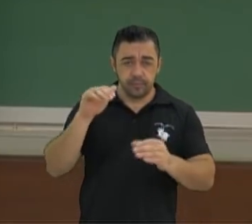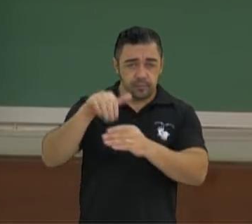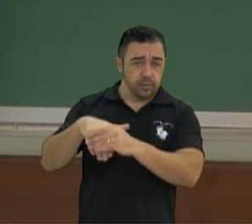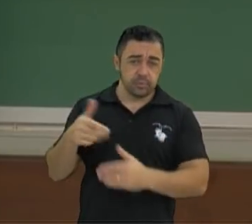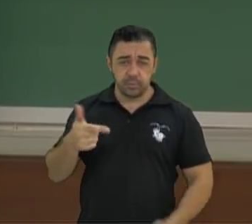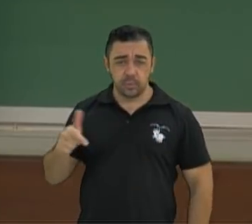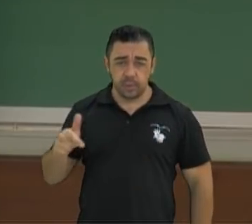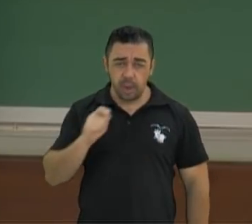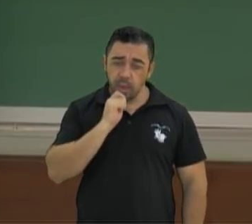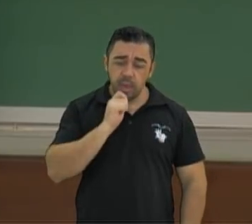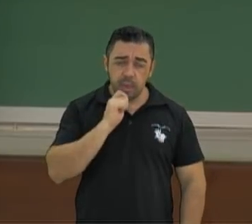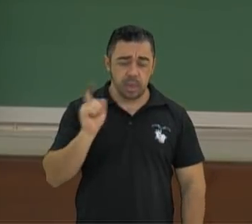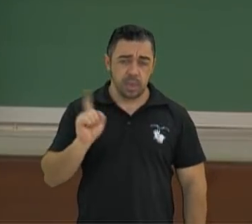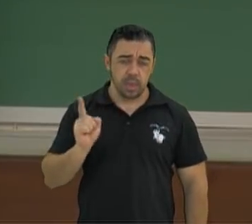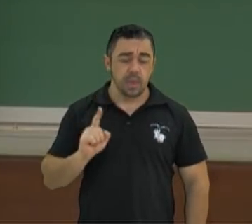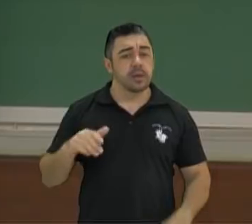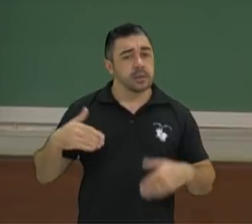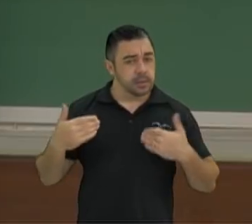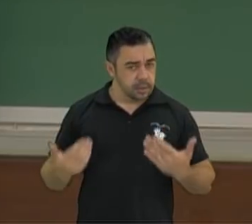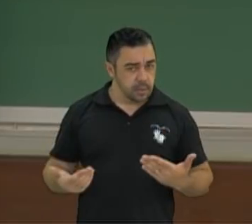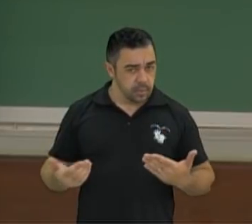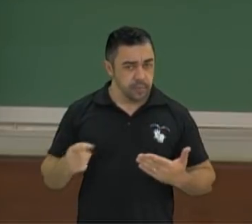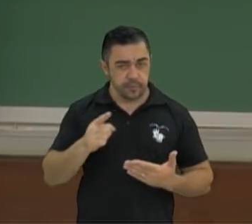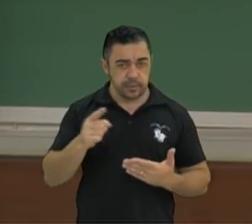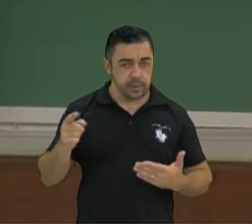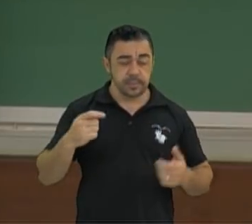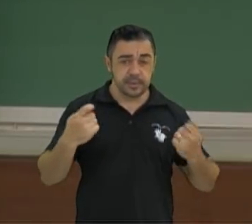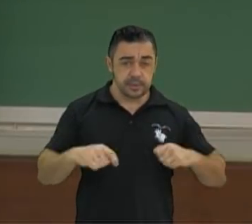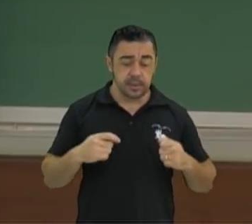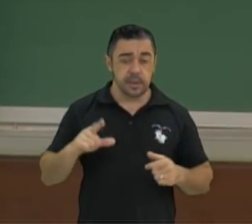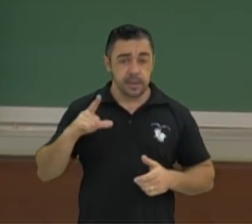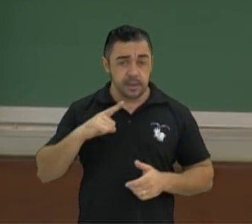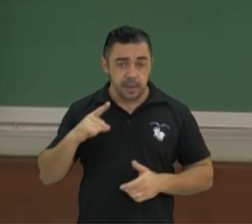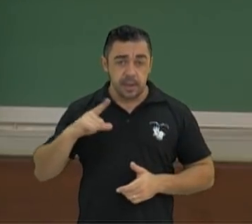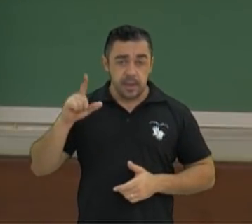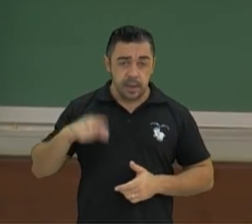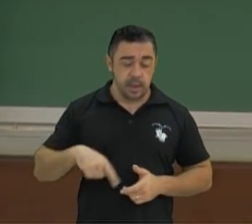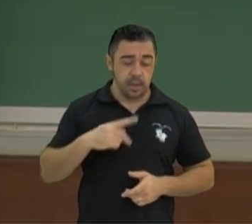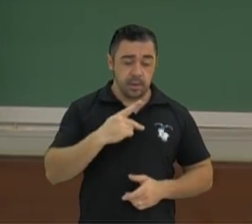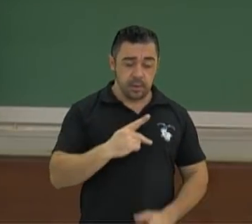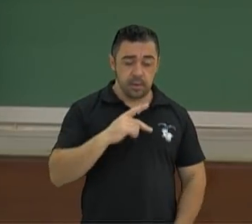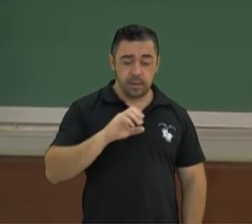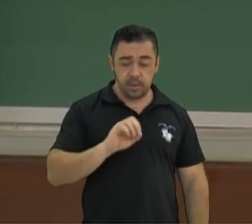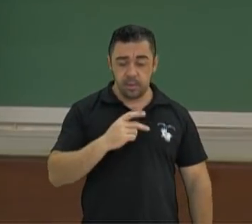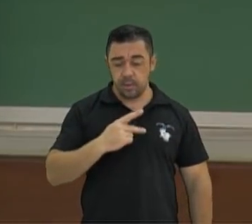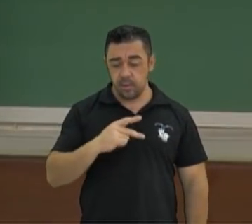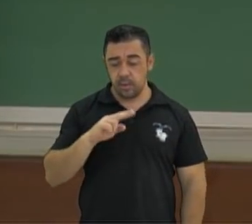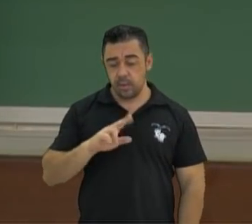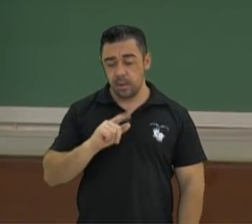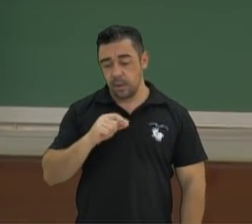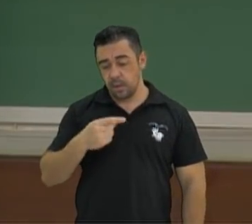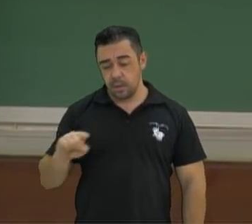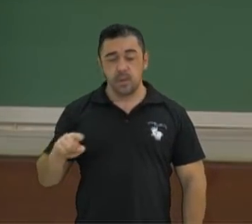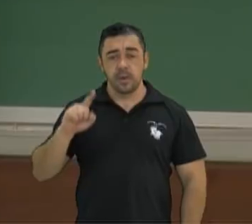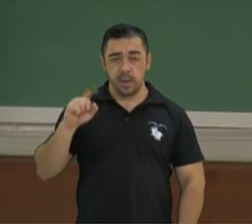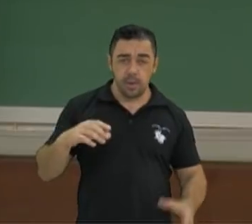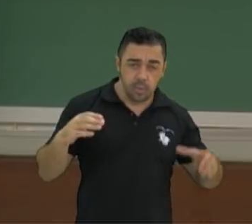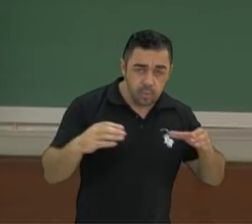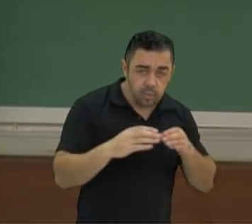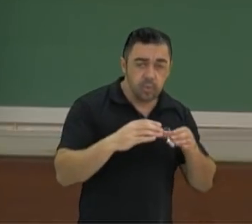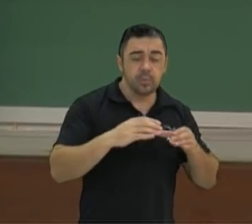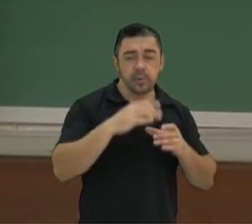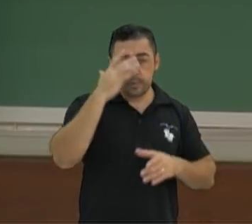ainda, ok? Então, lembra disso. Para ser considerada uma população, essa população, as pessoas que vão